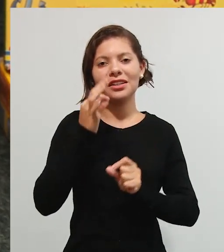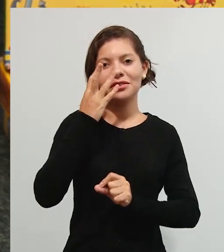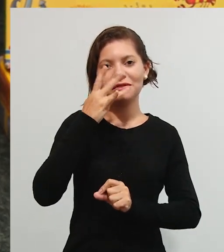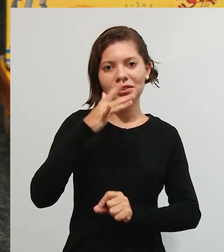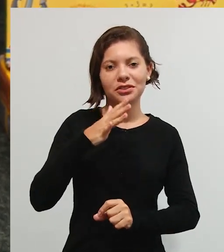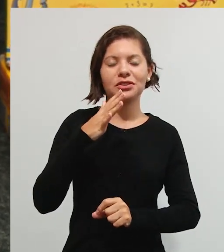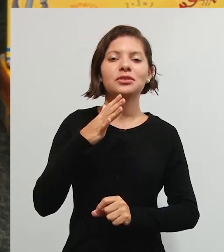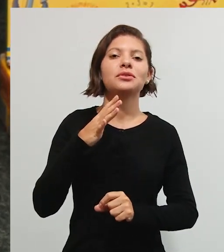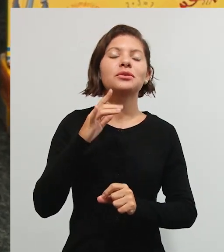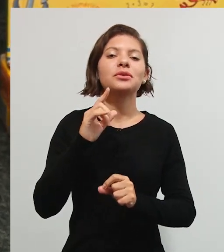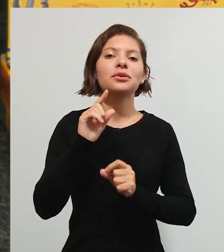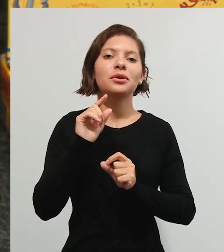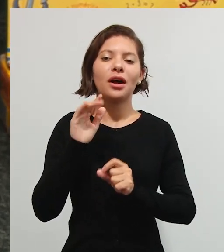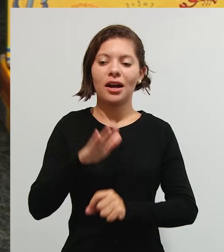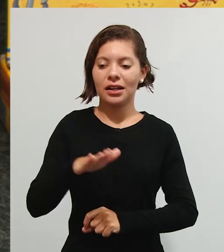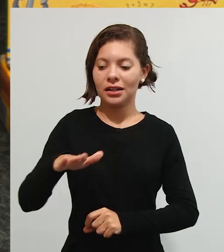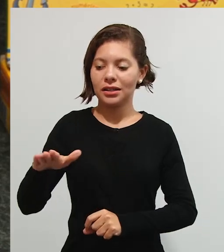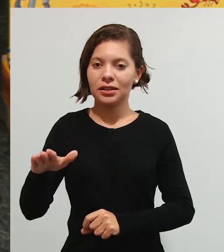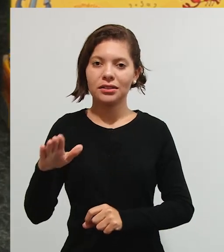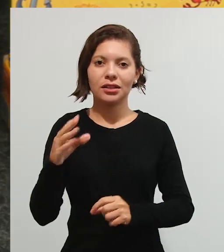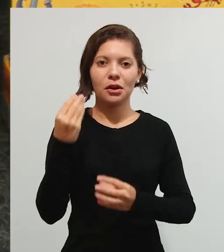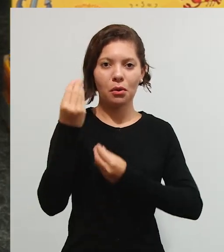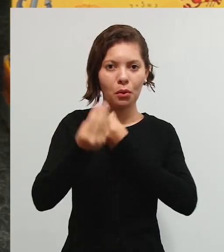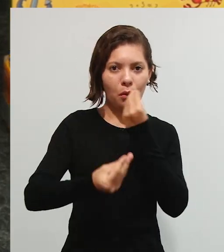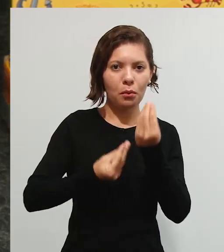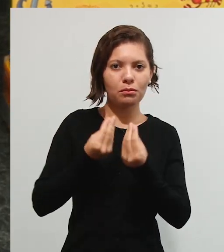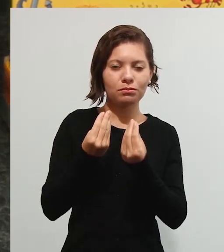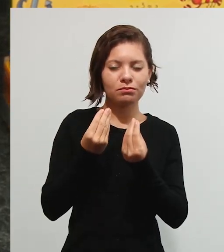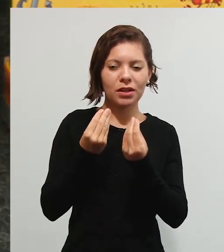as crianças estão na etapa